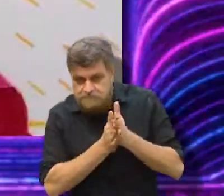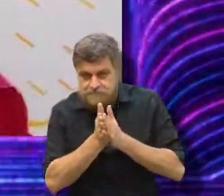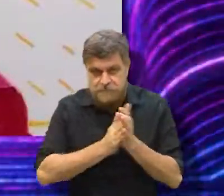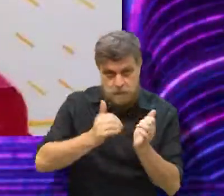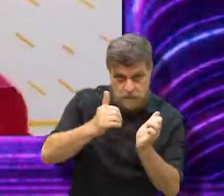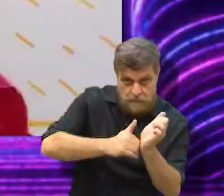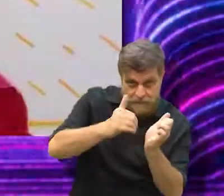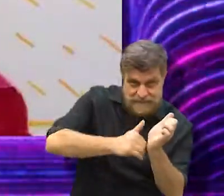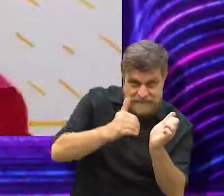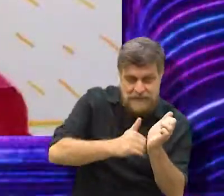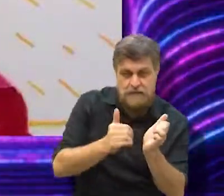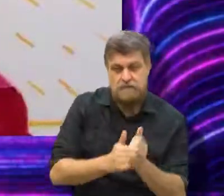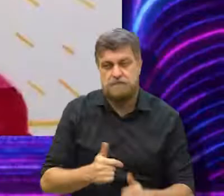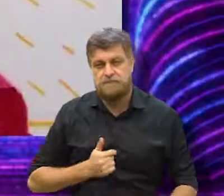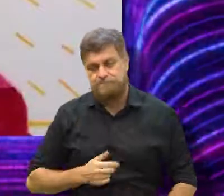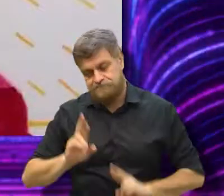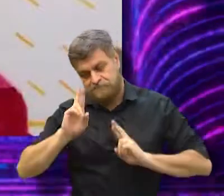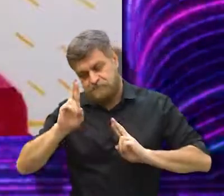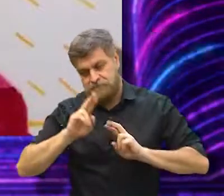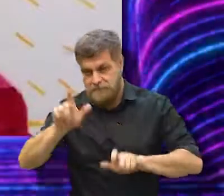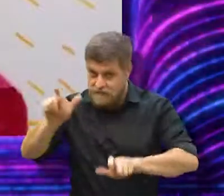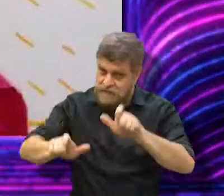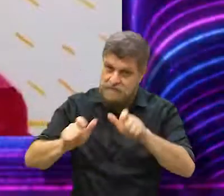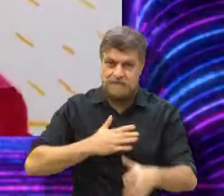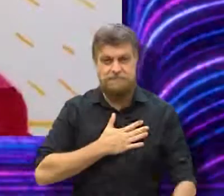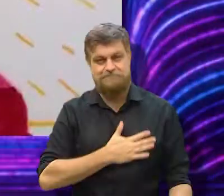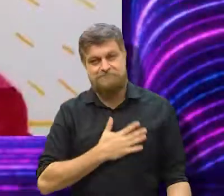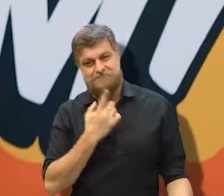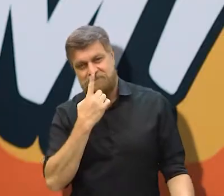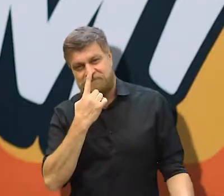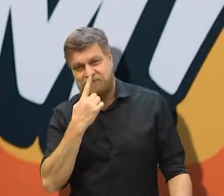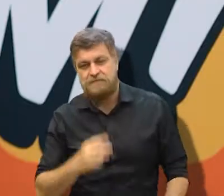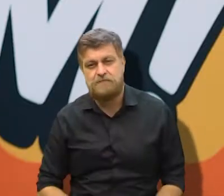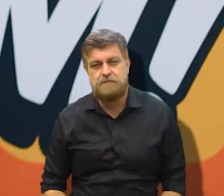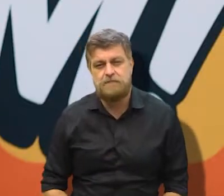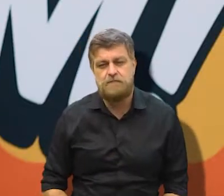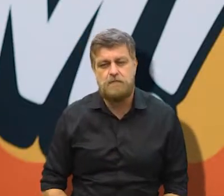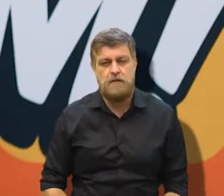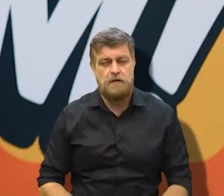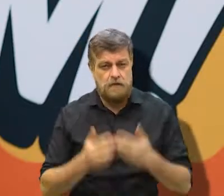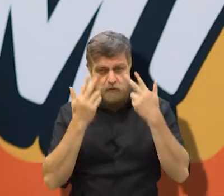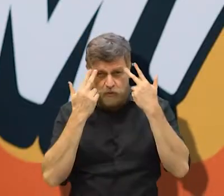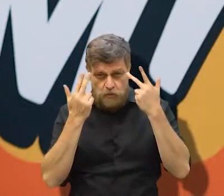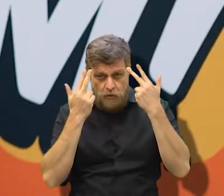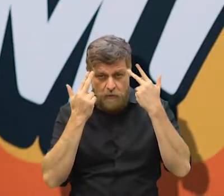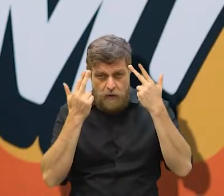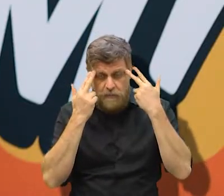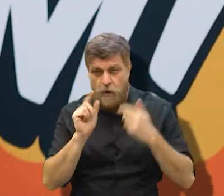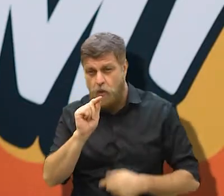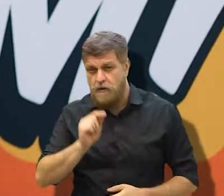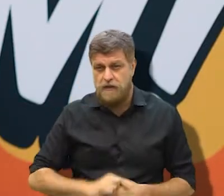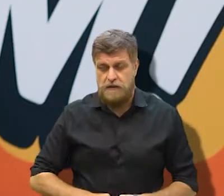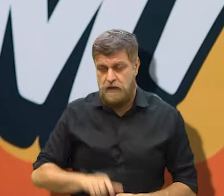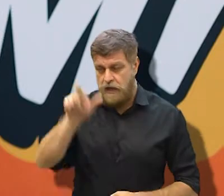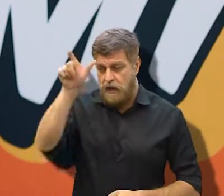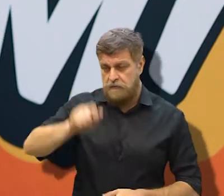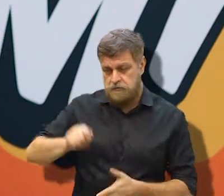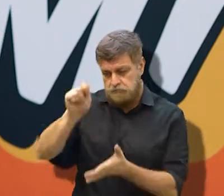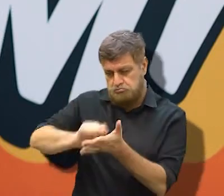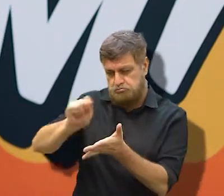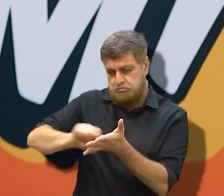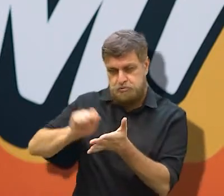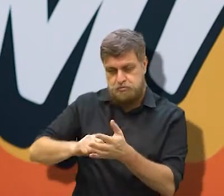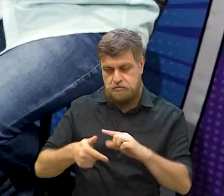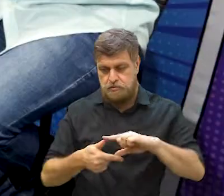cheia de mistérios, e que eu espero que a galera goste bastante. Gabriel, normalmente o quadrinista,